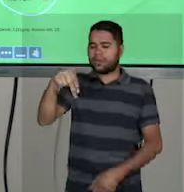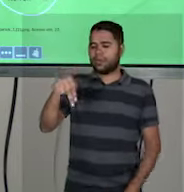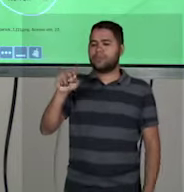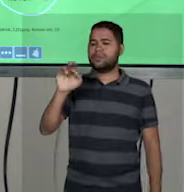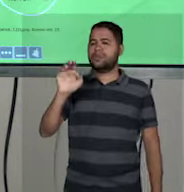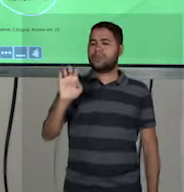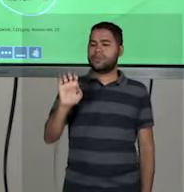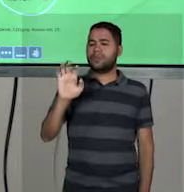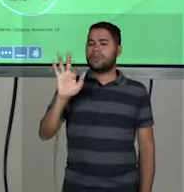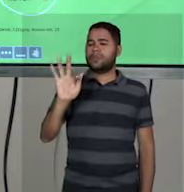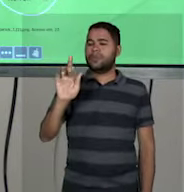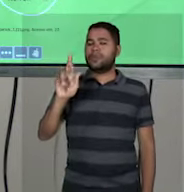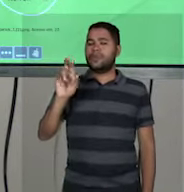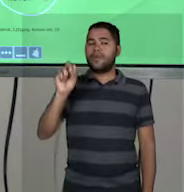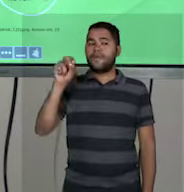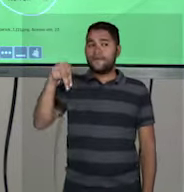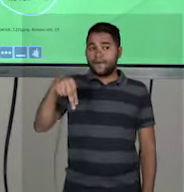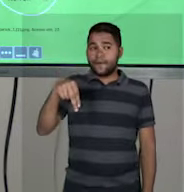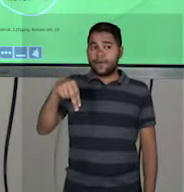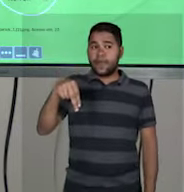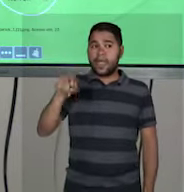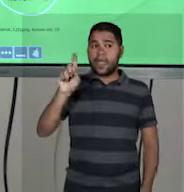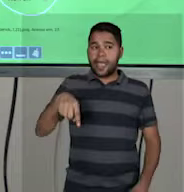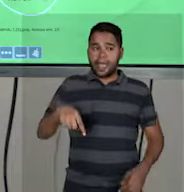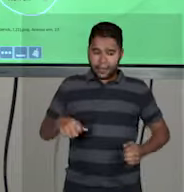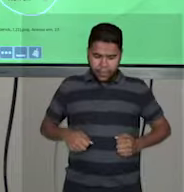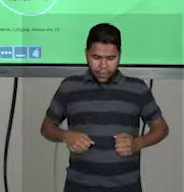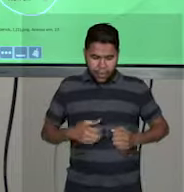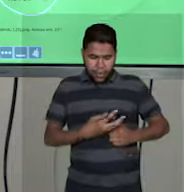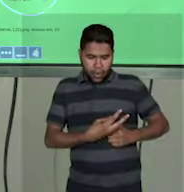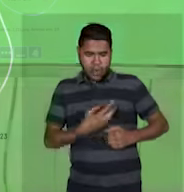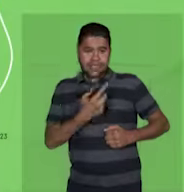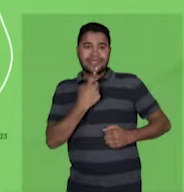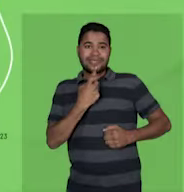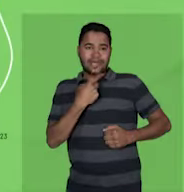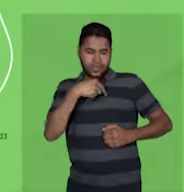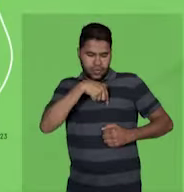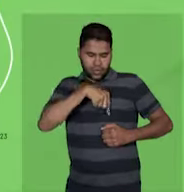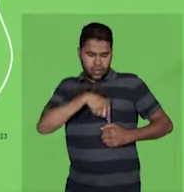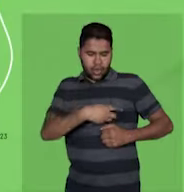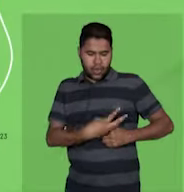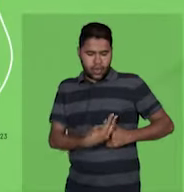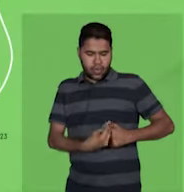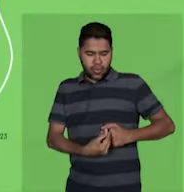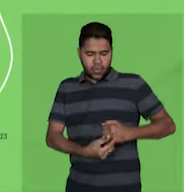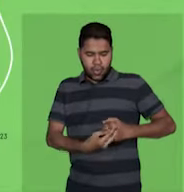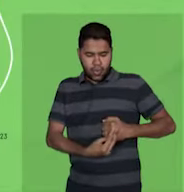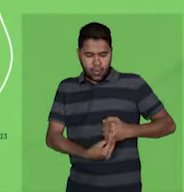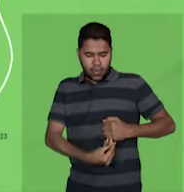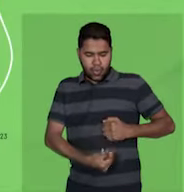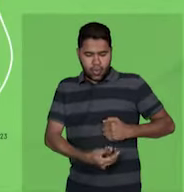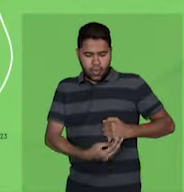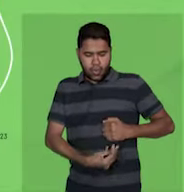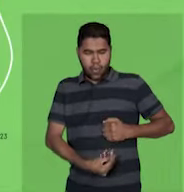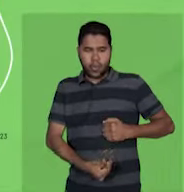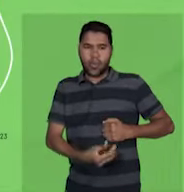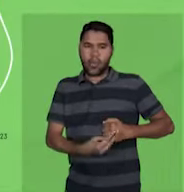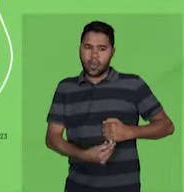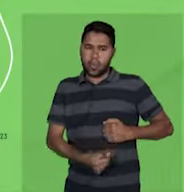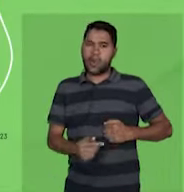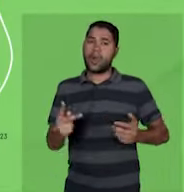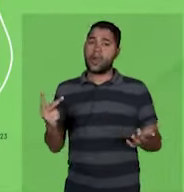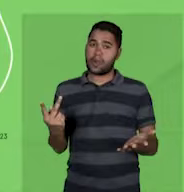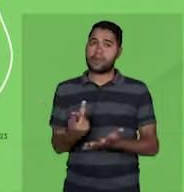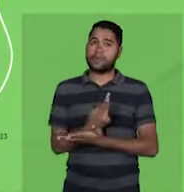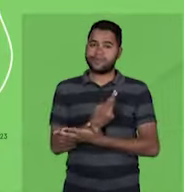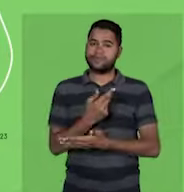néfron, é a unidade filtradora do sangue. É aqui que o processo realmente